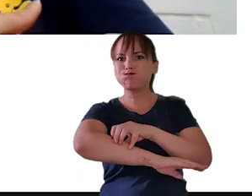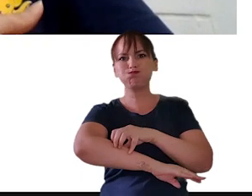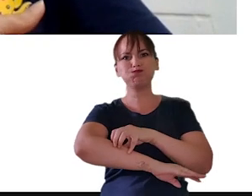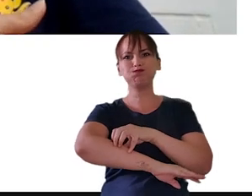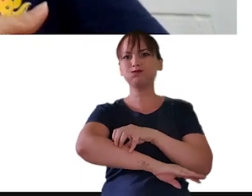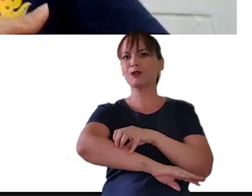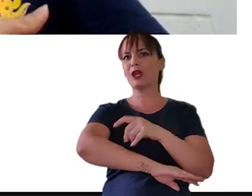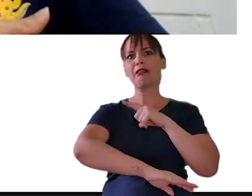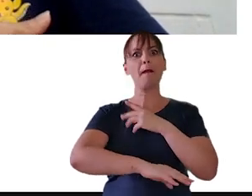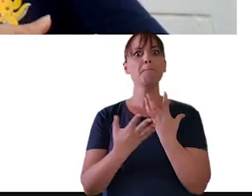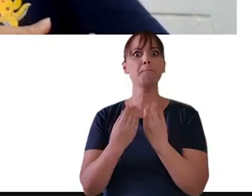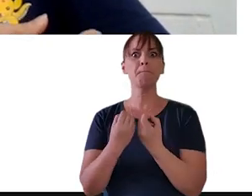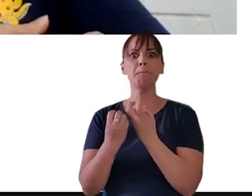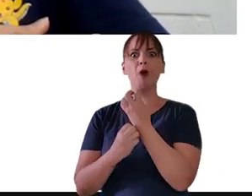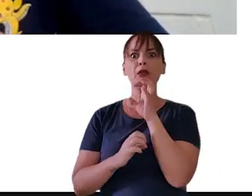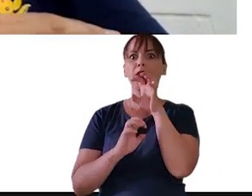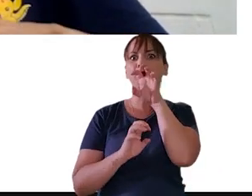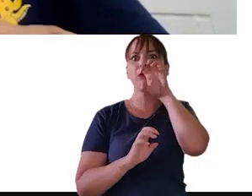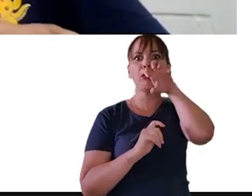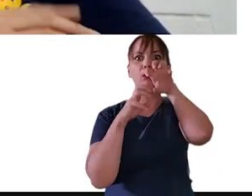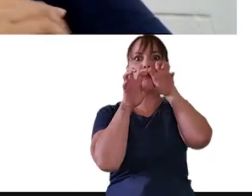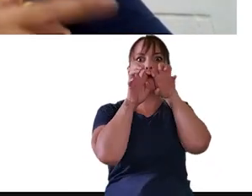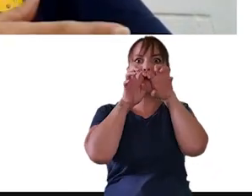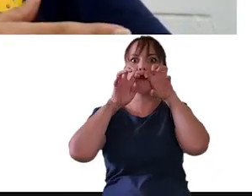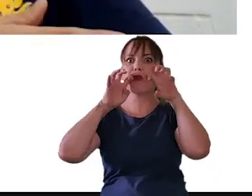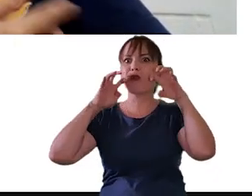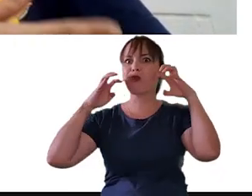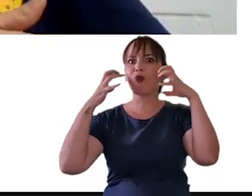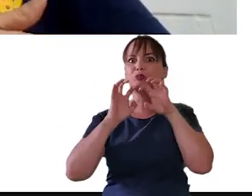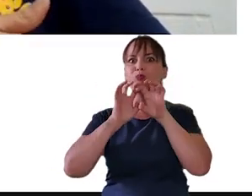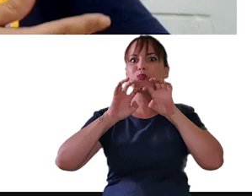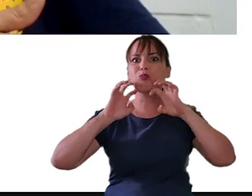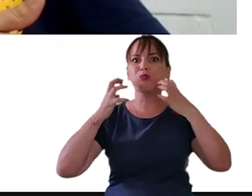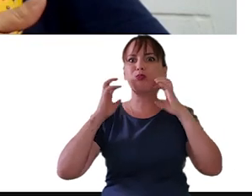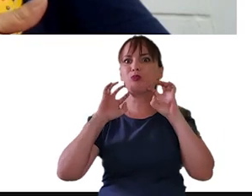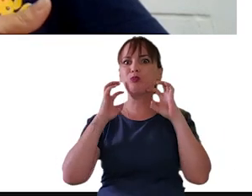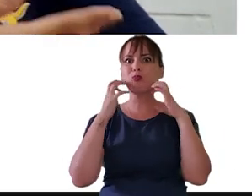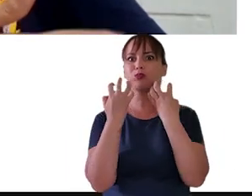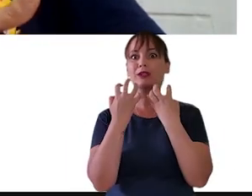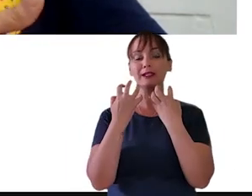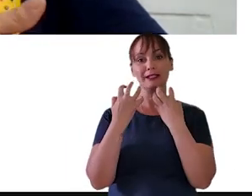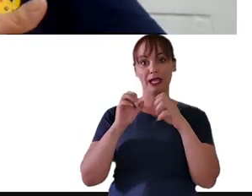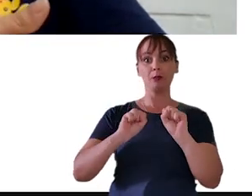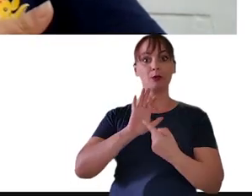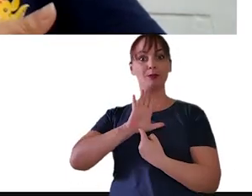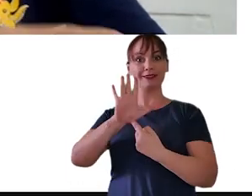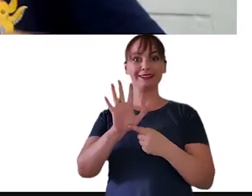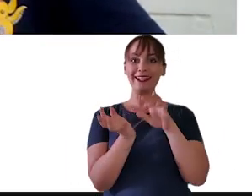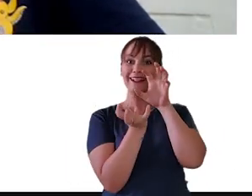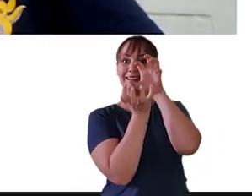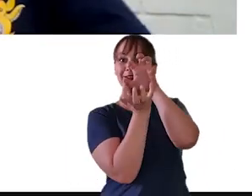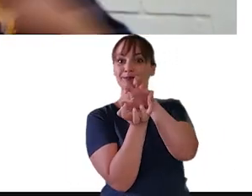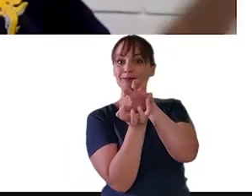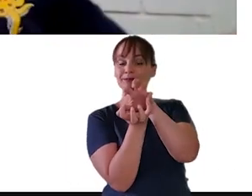tem várias fileiras de dentes, os tubarões apresentam várias fileiras de dentes, vários dentes. Eu posso até mostrar o marcado aqui se